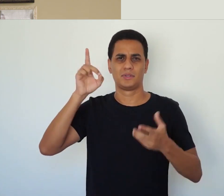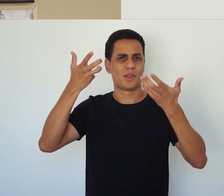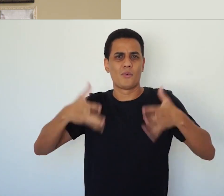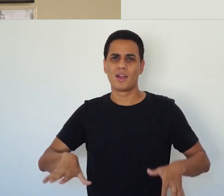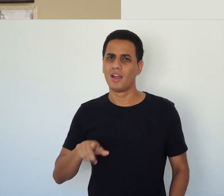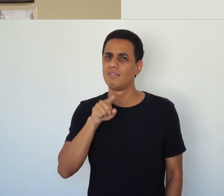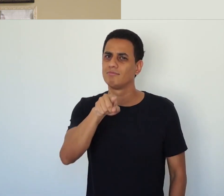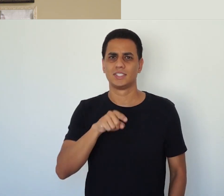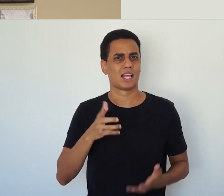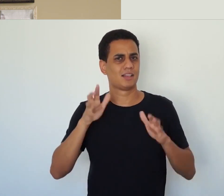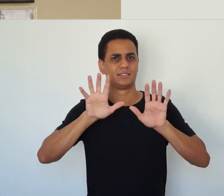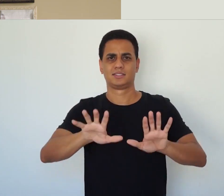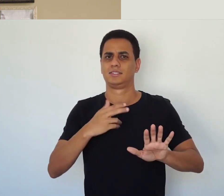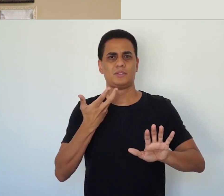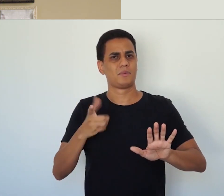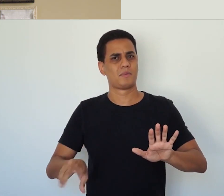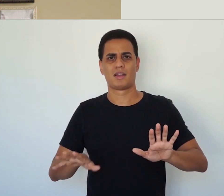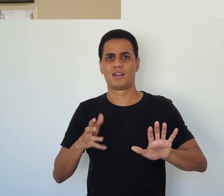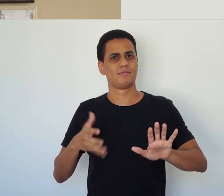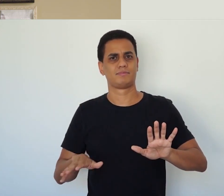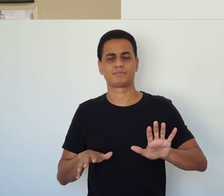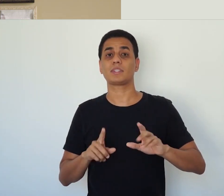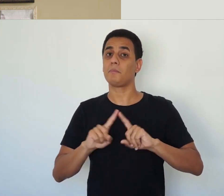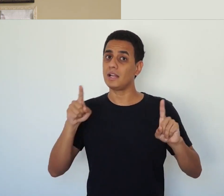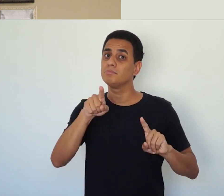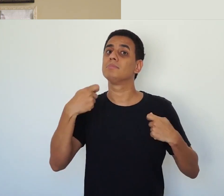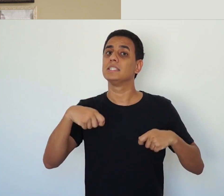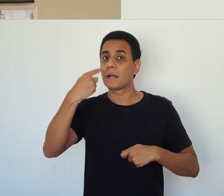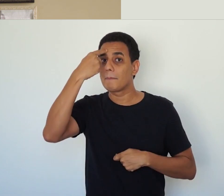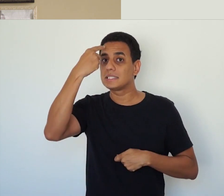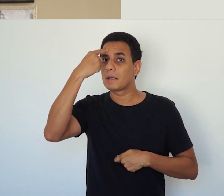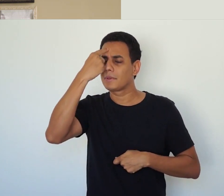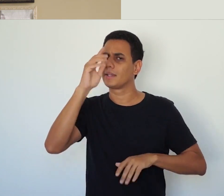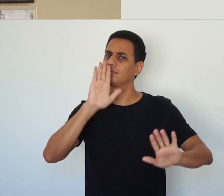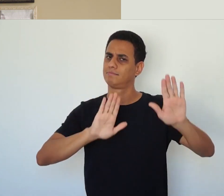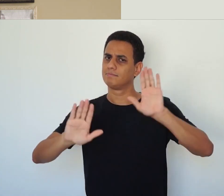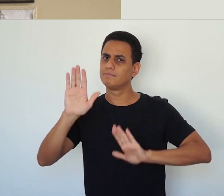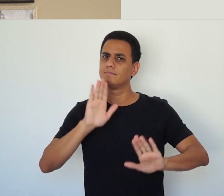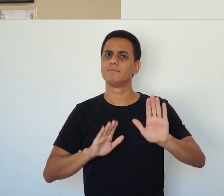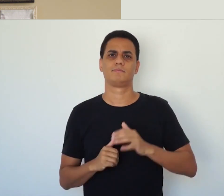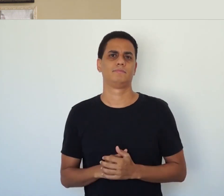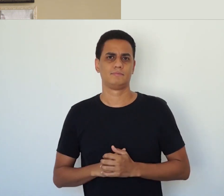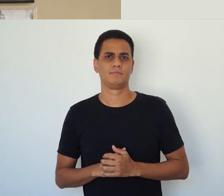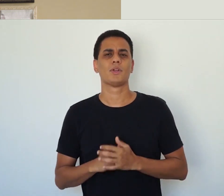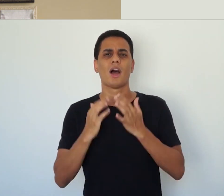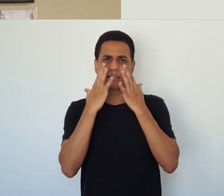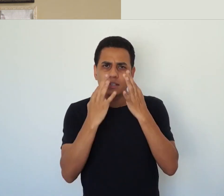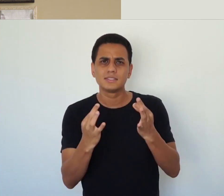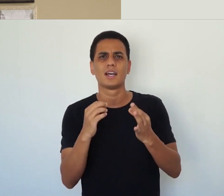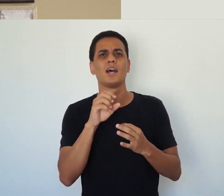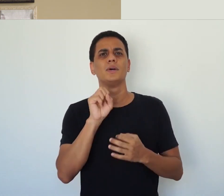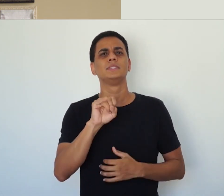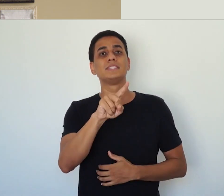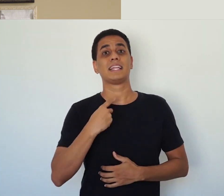emocional. Deus não tem isso para você. E tudo isso vai acontecer se você não vigiar nos seus pensamentos.